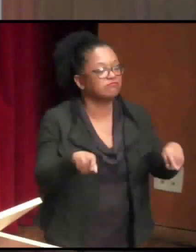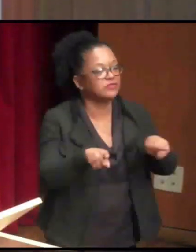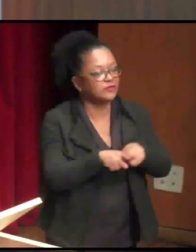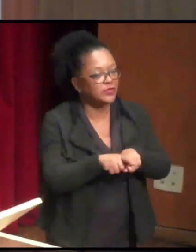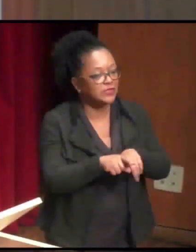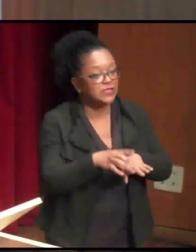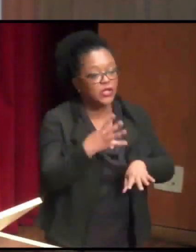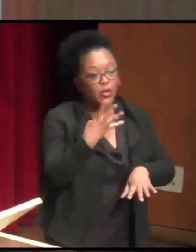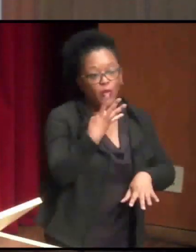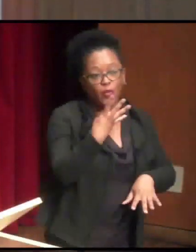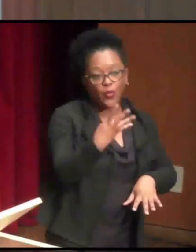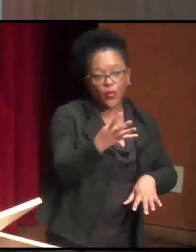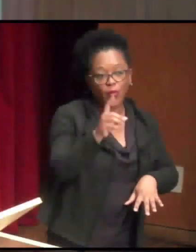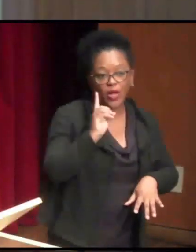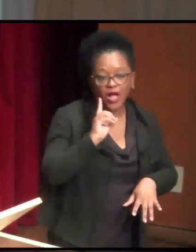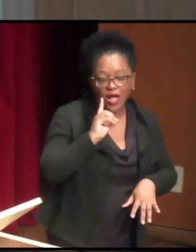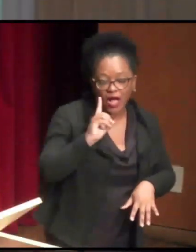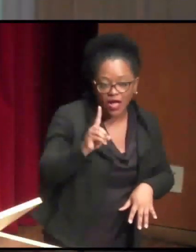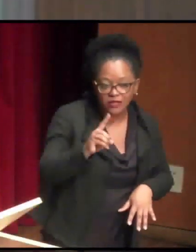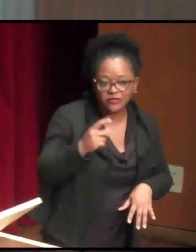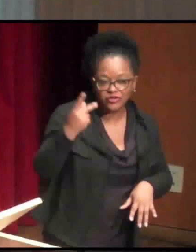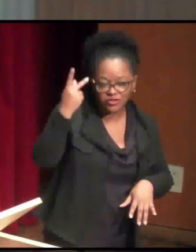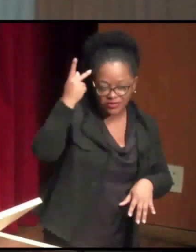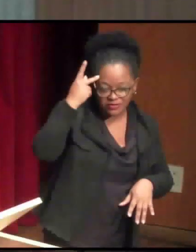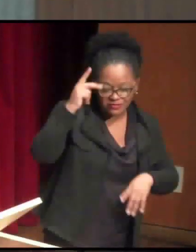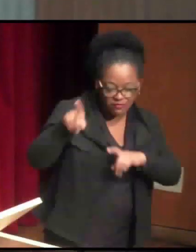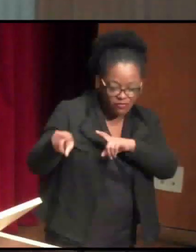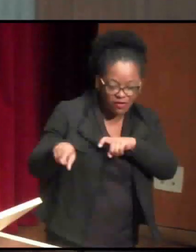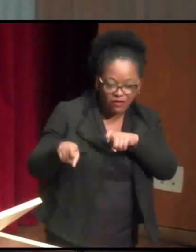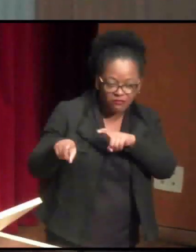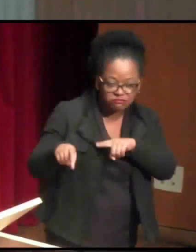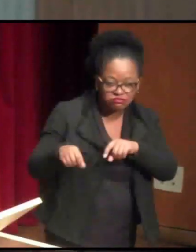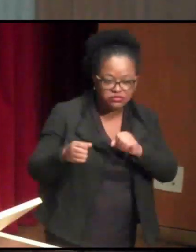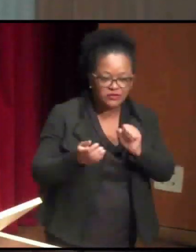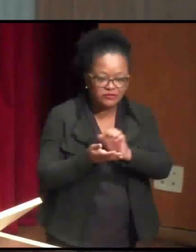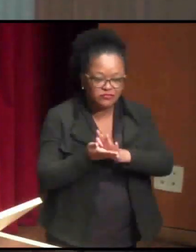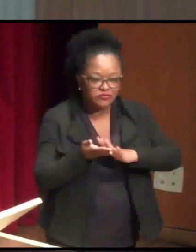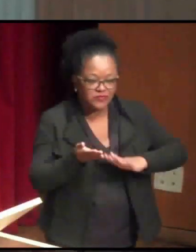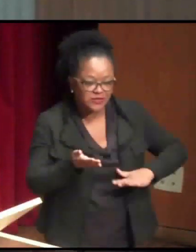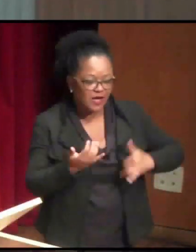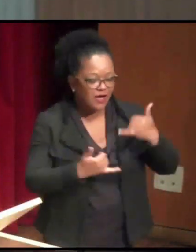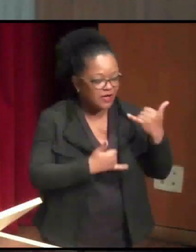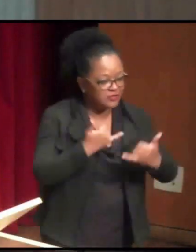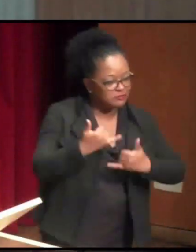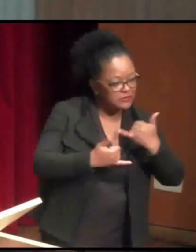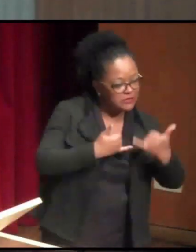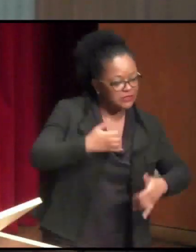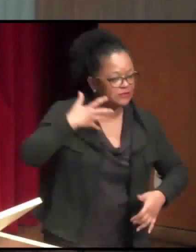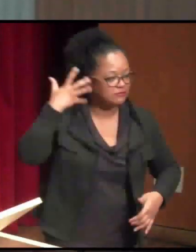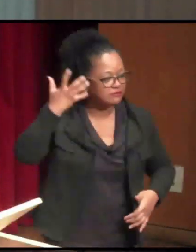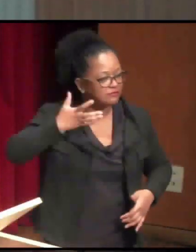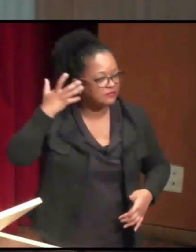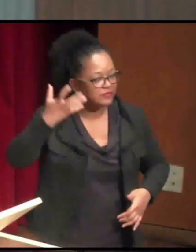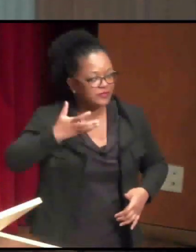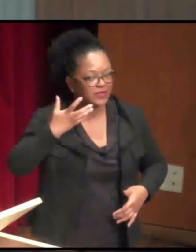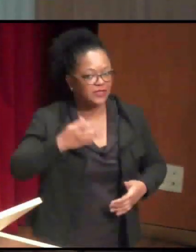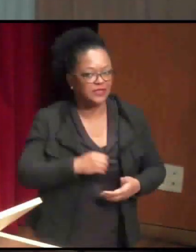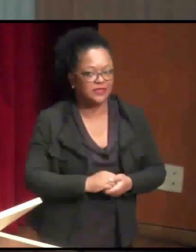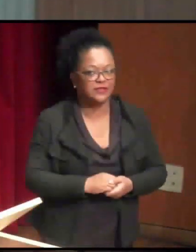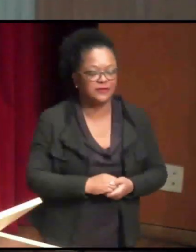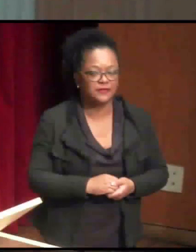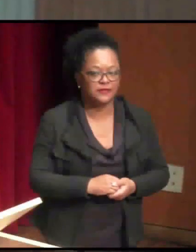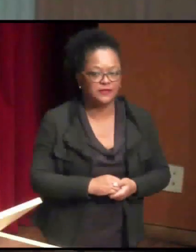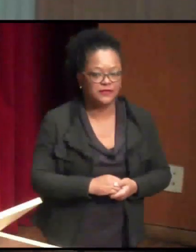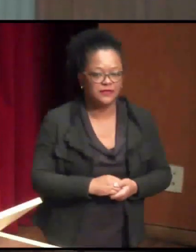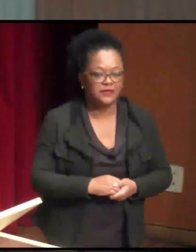4 dias no Vale da Bênção, com atividades recreativas, com palestras.